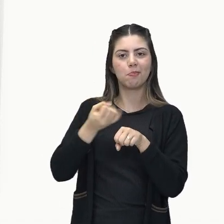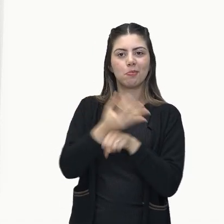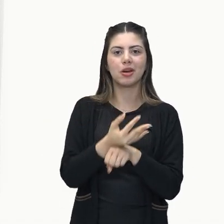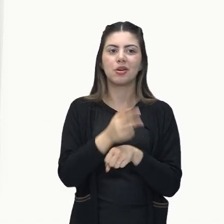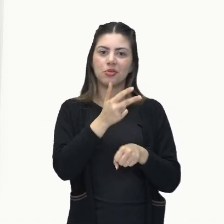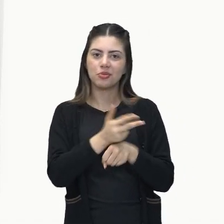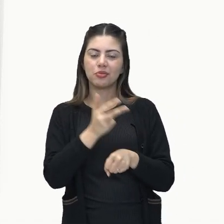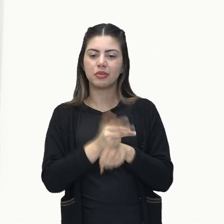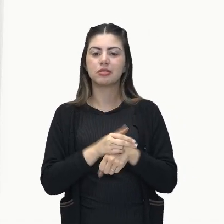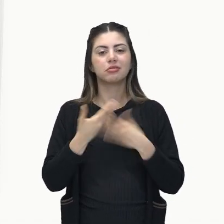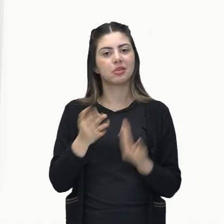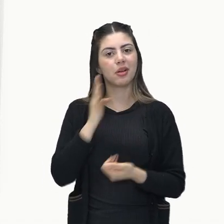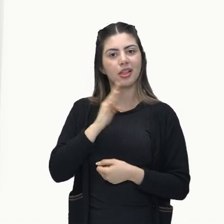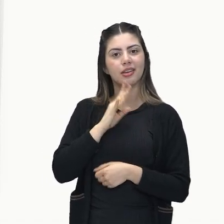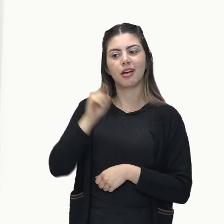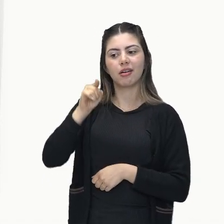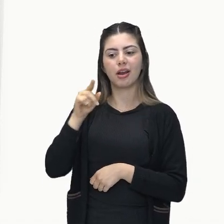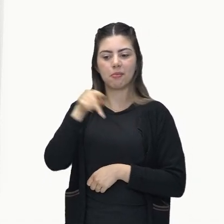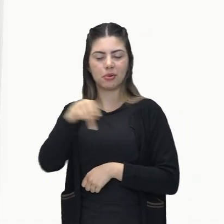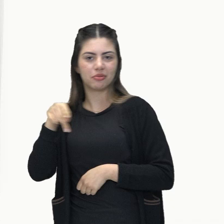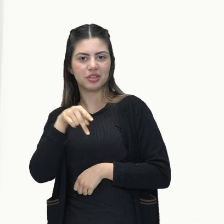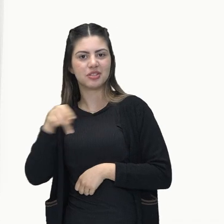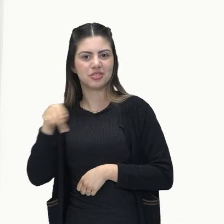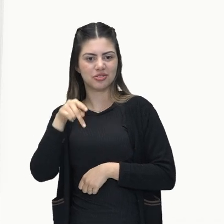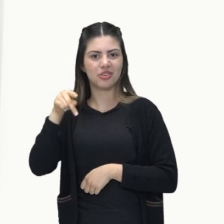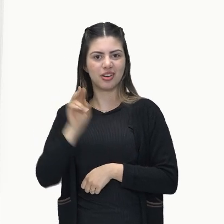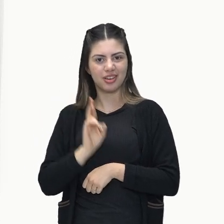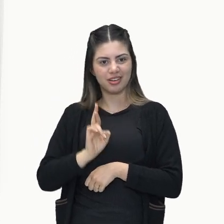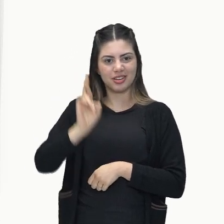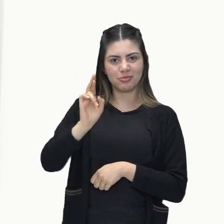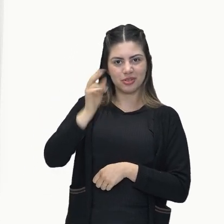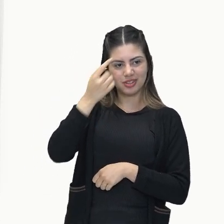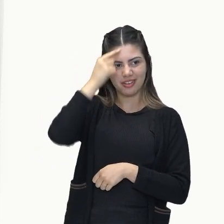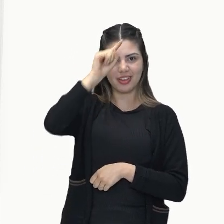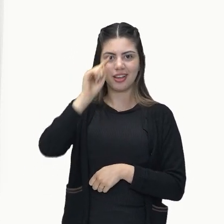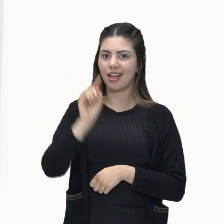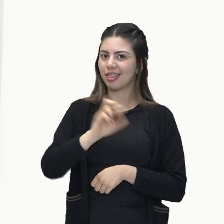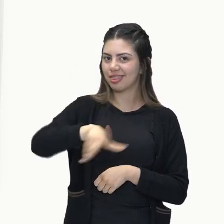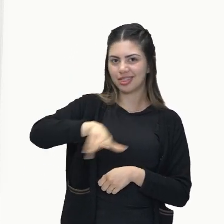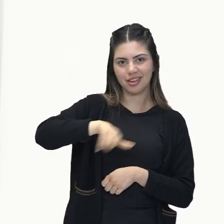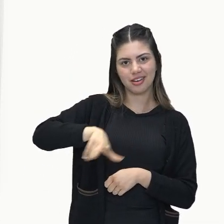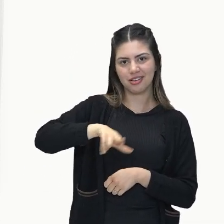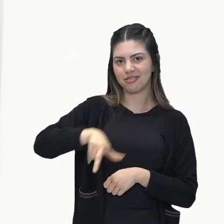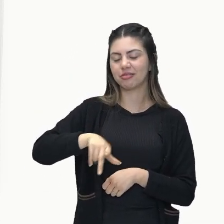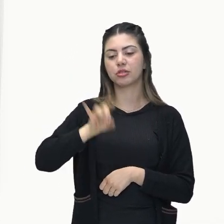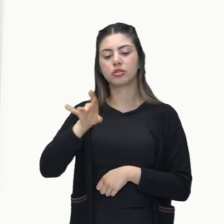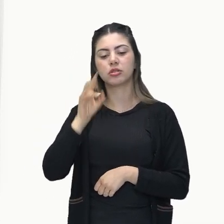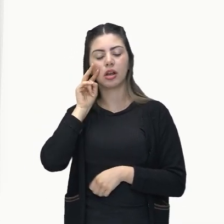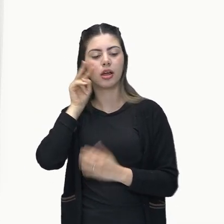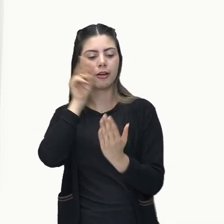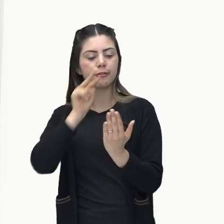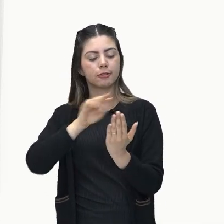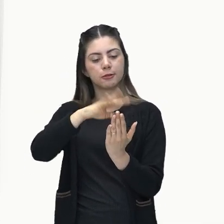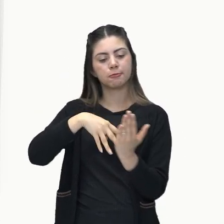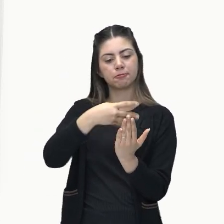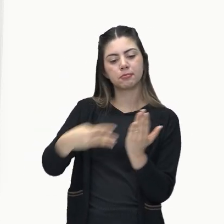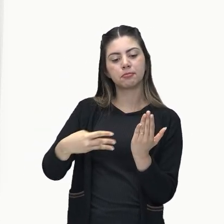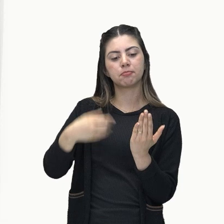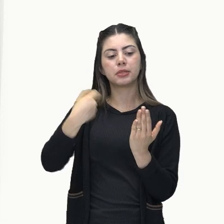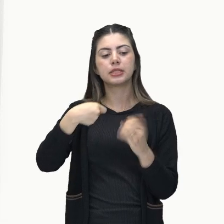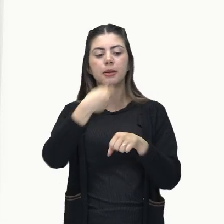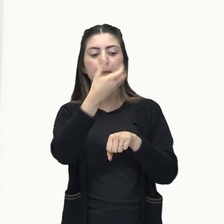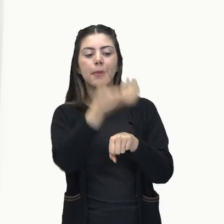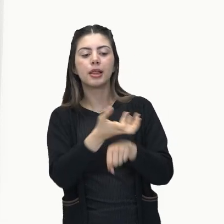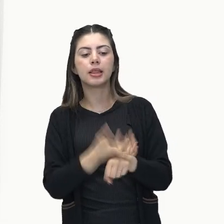e do vídeo não partiu da professora, pelo que a notícia diz. Ela olhou lá aquela grade, o que ela precisava trabalhar sobre a Amazônia,